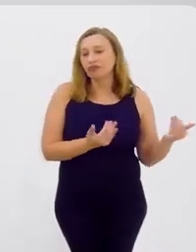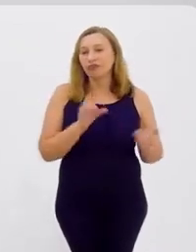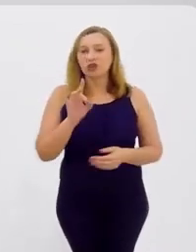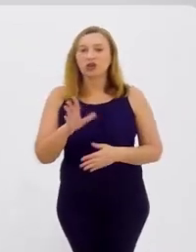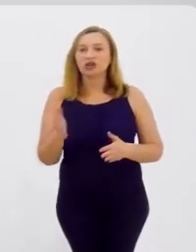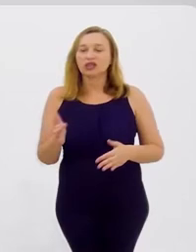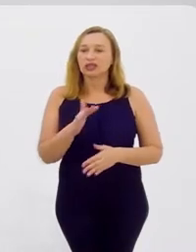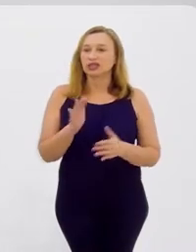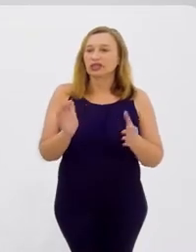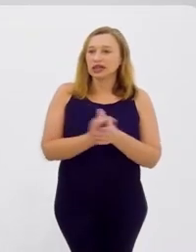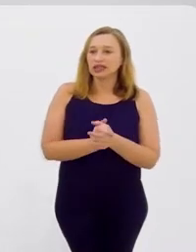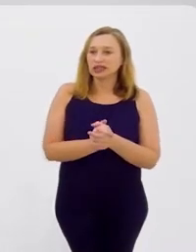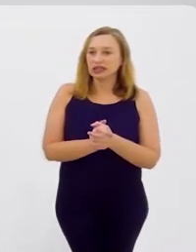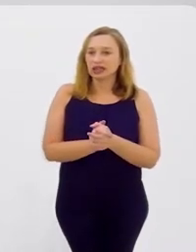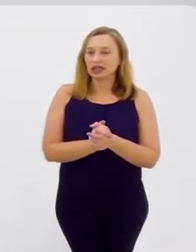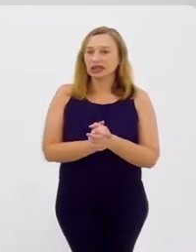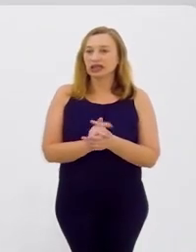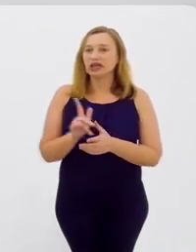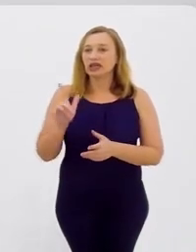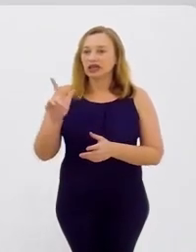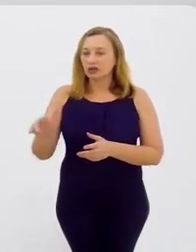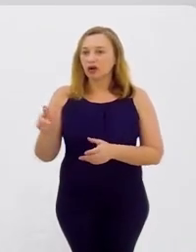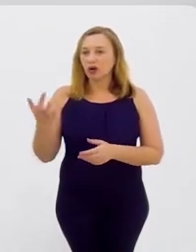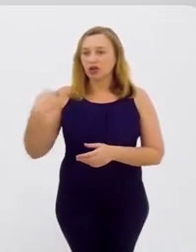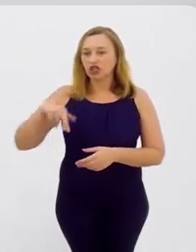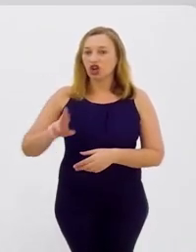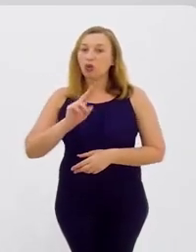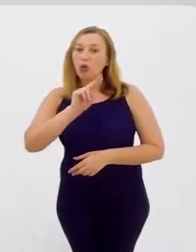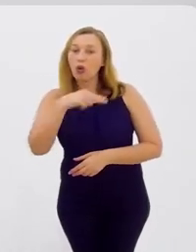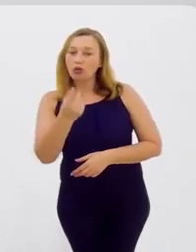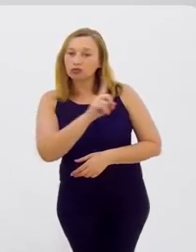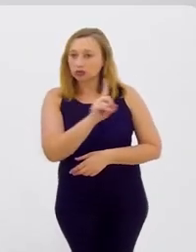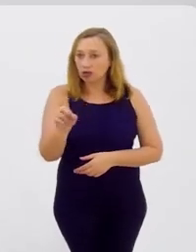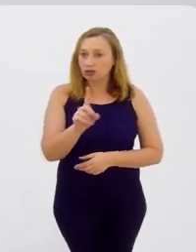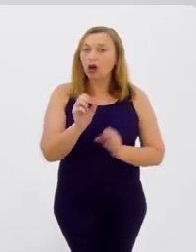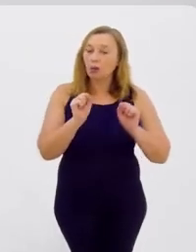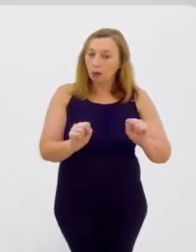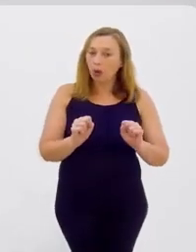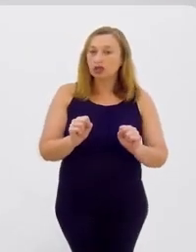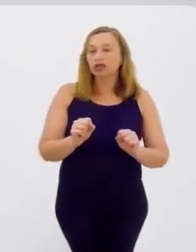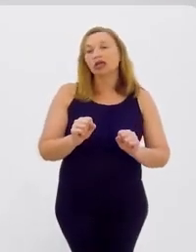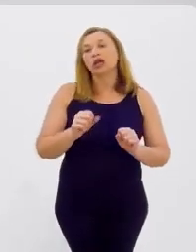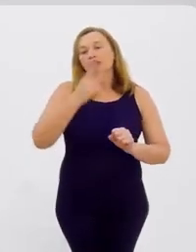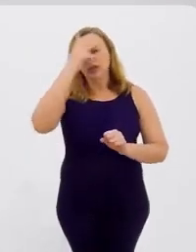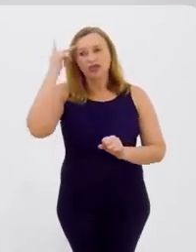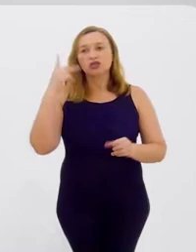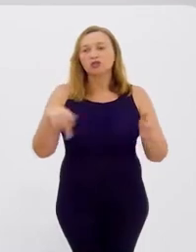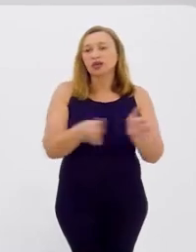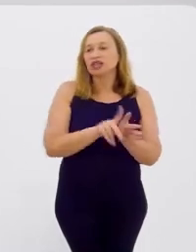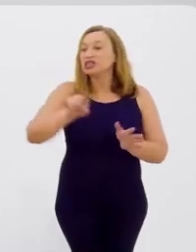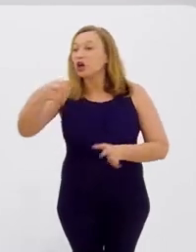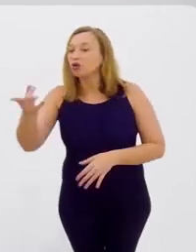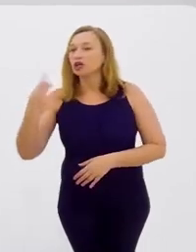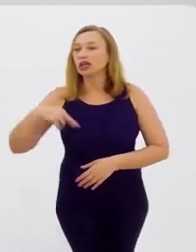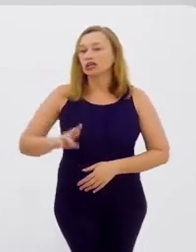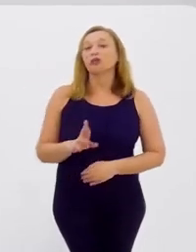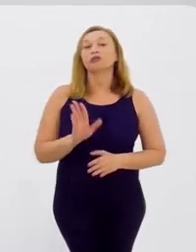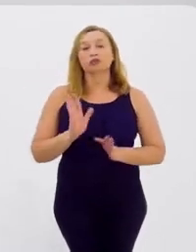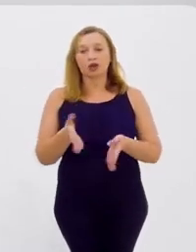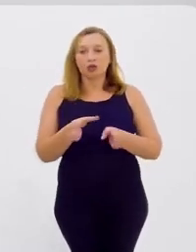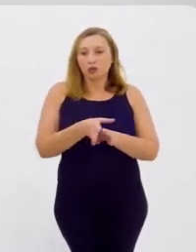Os jovens só podem se casar entre si da mesma religião ou não? Pode casar com pessoa de outra